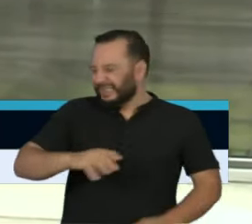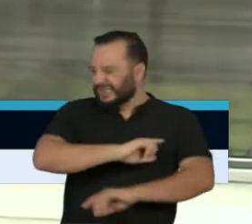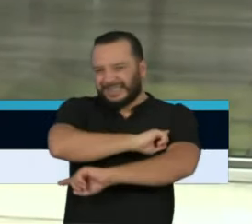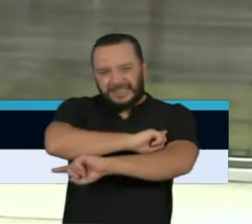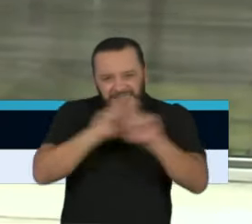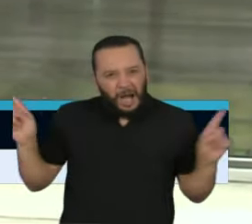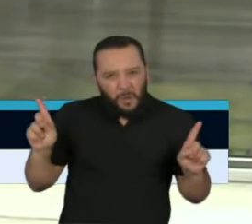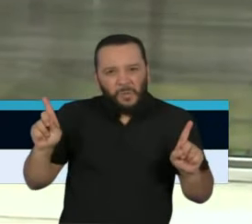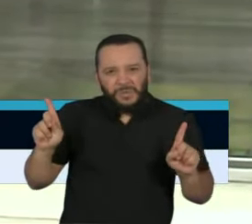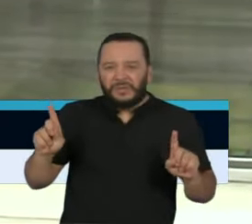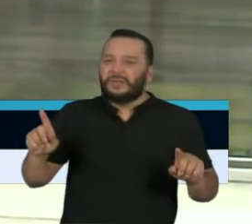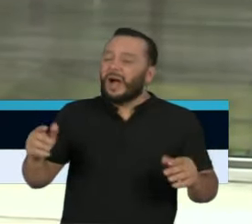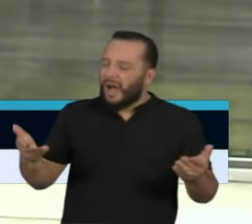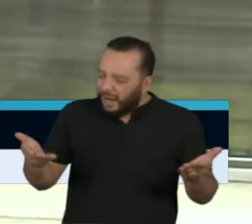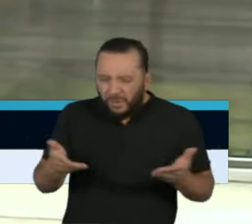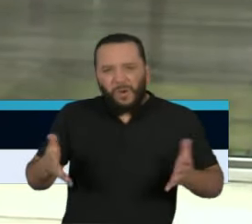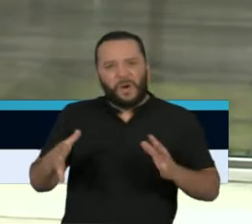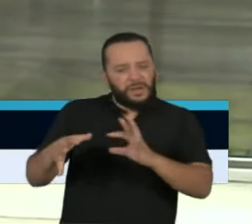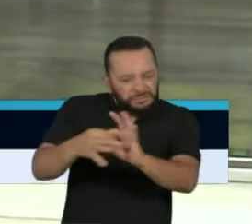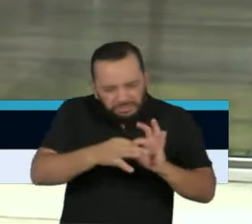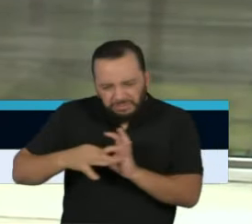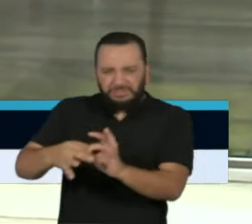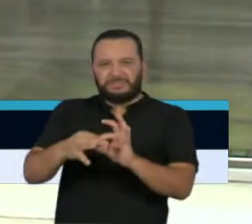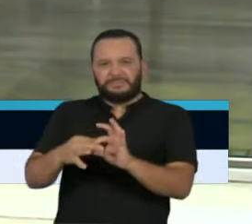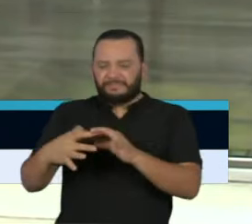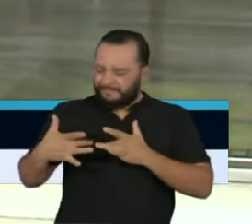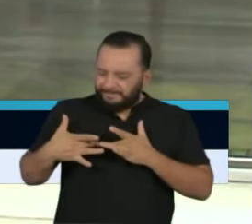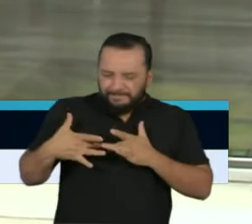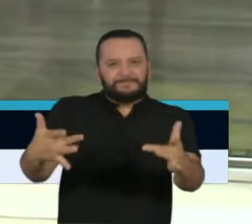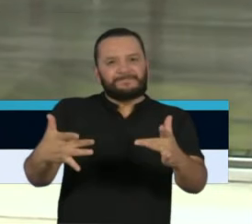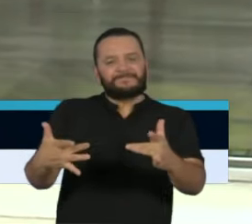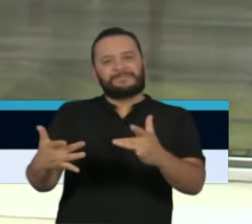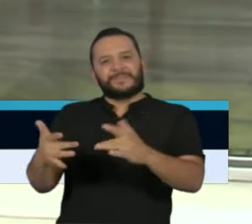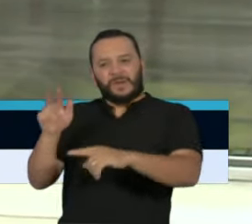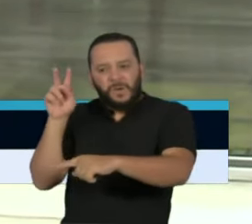somar, solidarizar, cuidar e salvar.